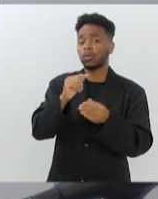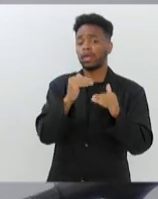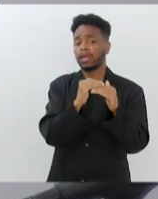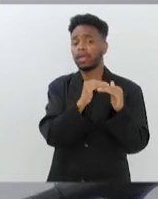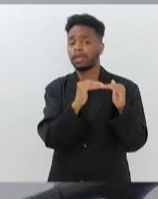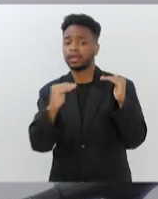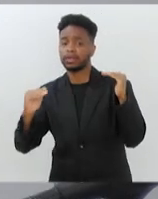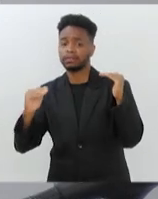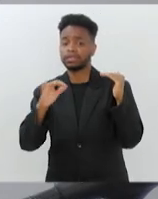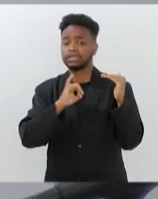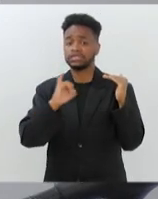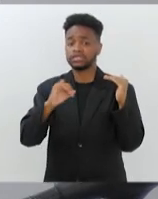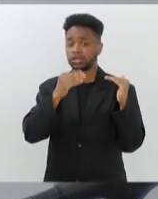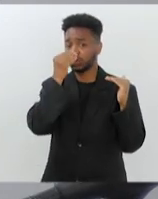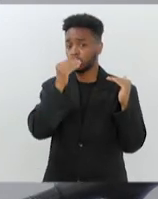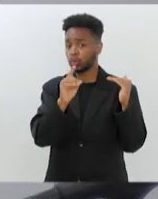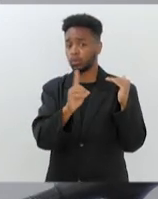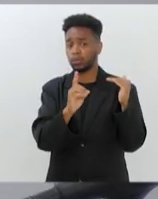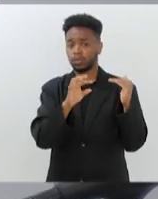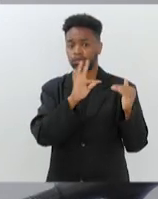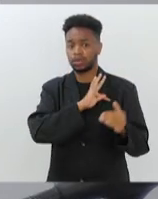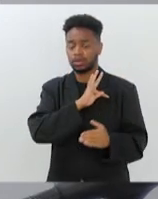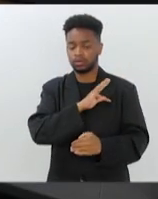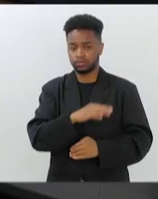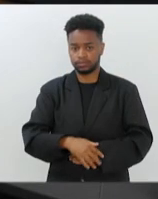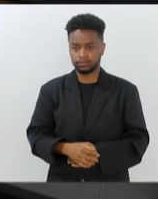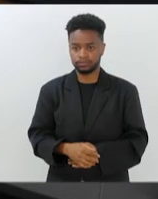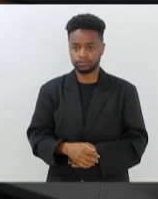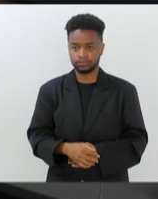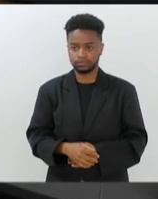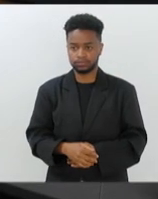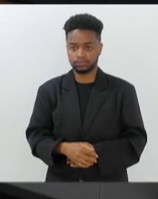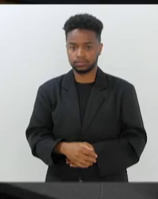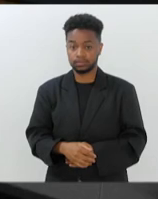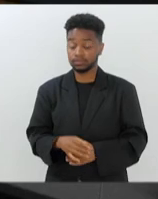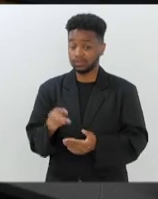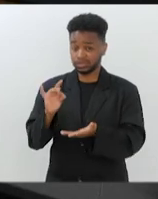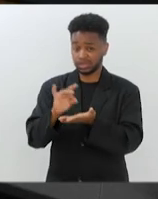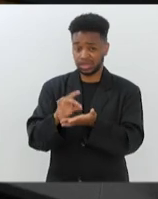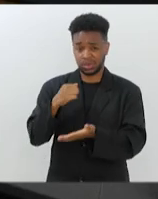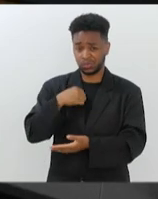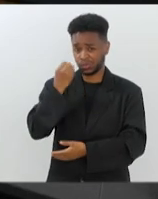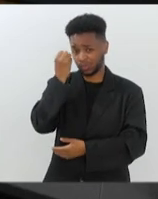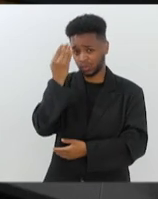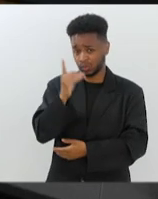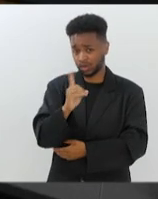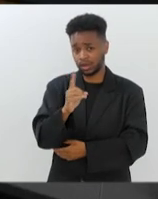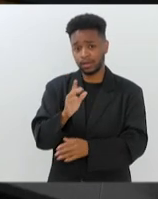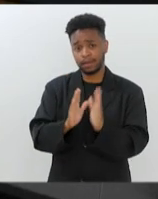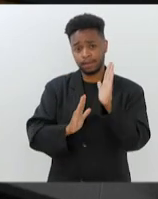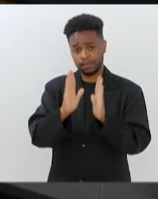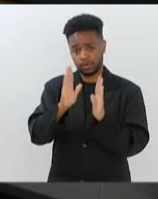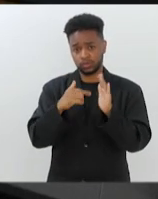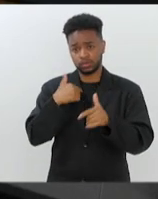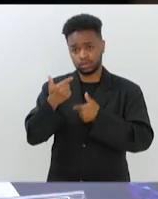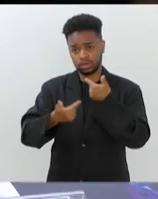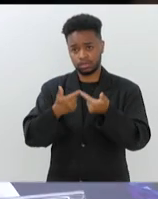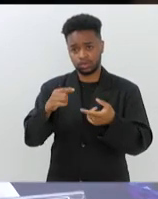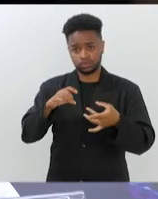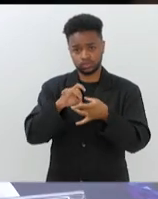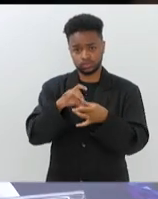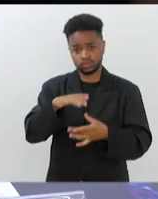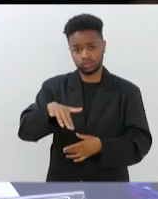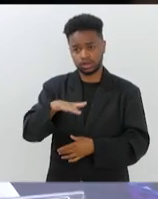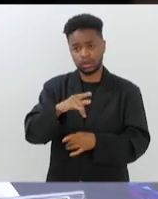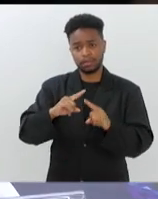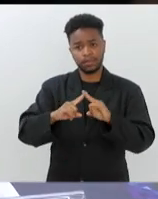sem desprezar a técnica Então na verdade nunca não me lembro ao período que respondo pela publicidade eh